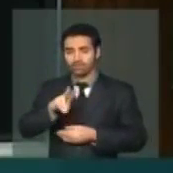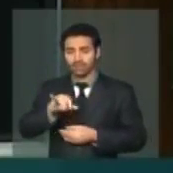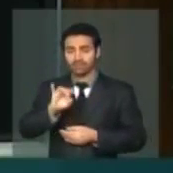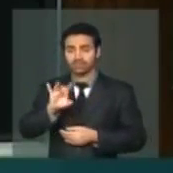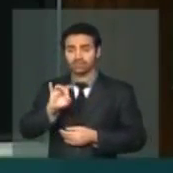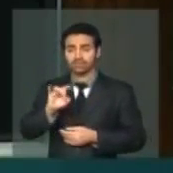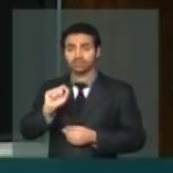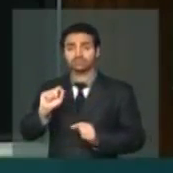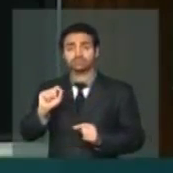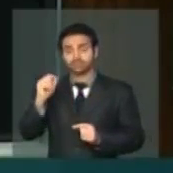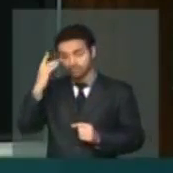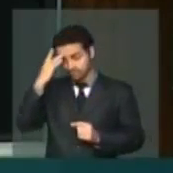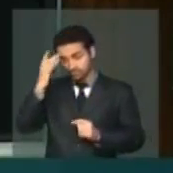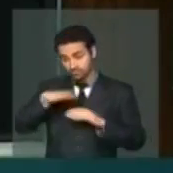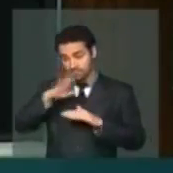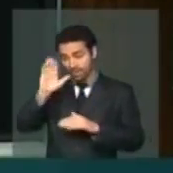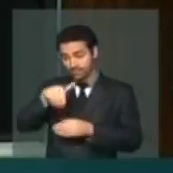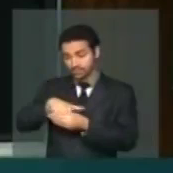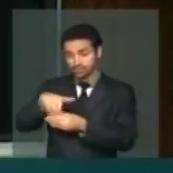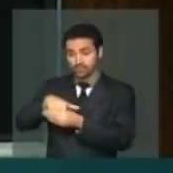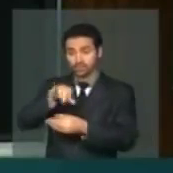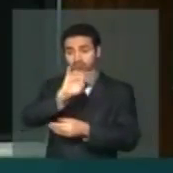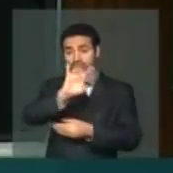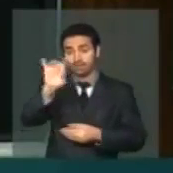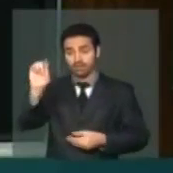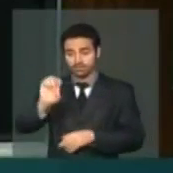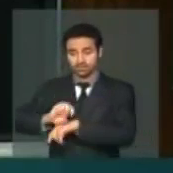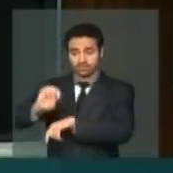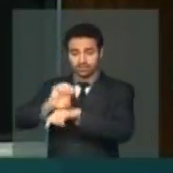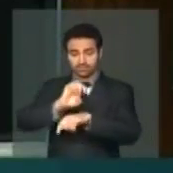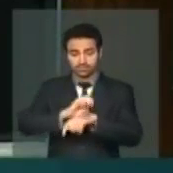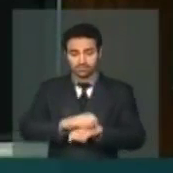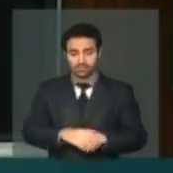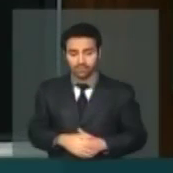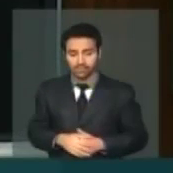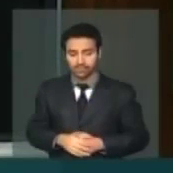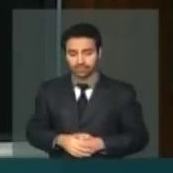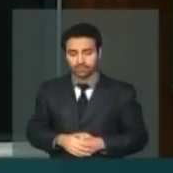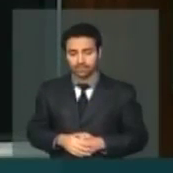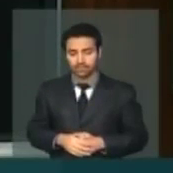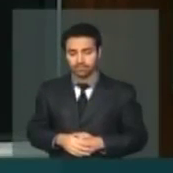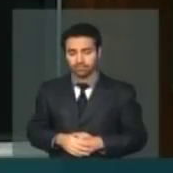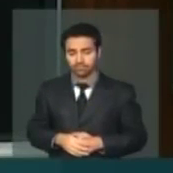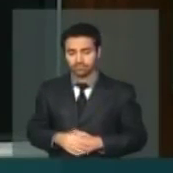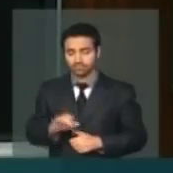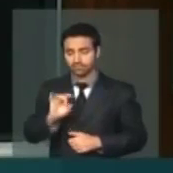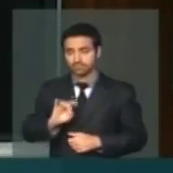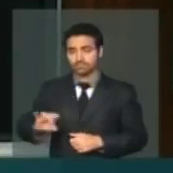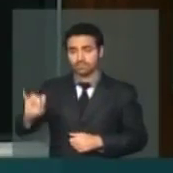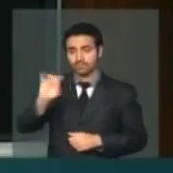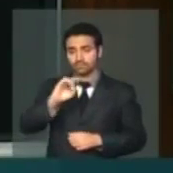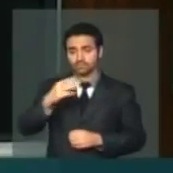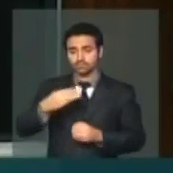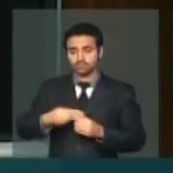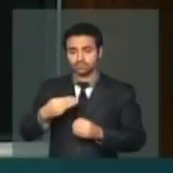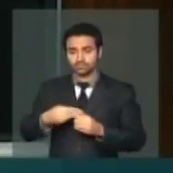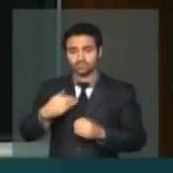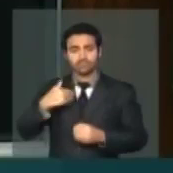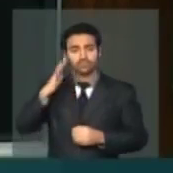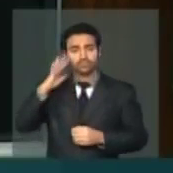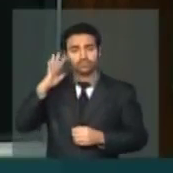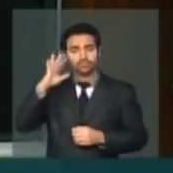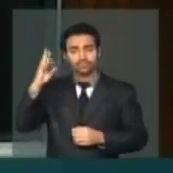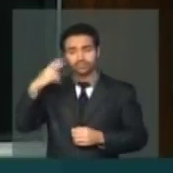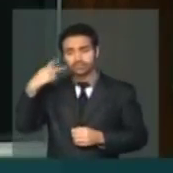apenas os mais votados de cada estado, de cada município? Imagine os